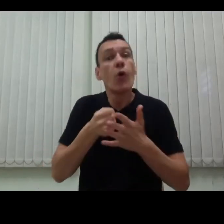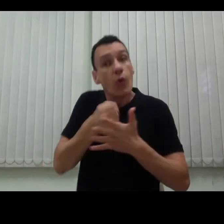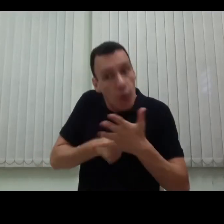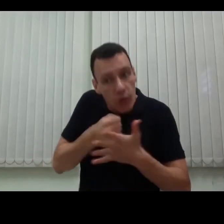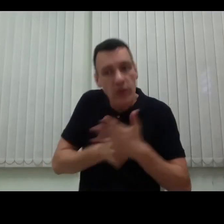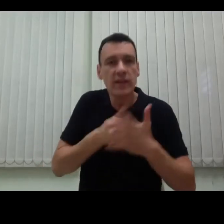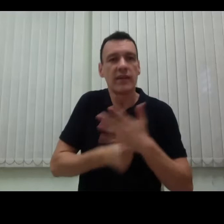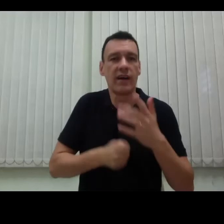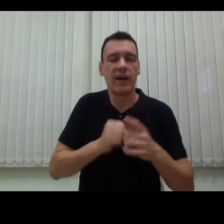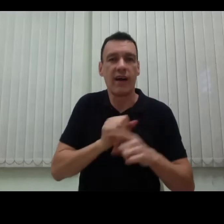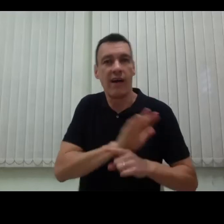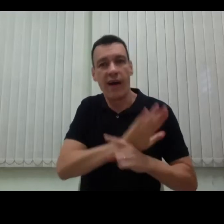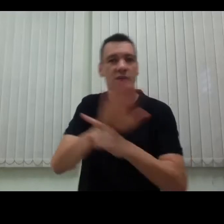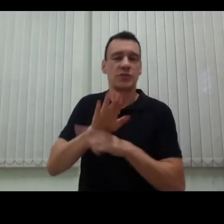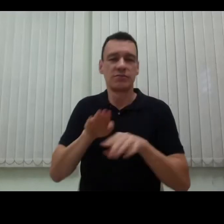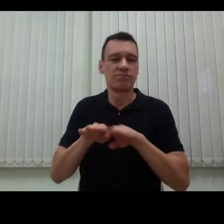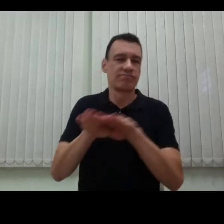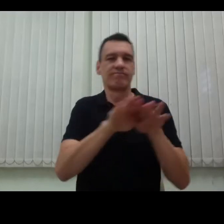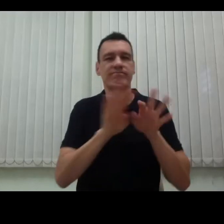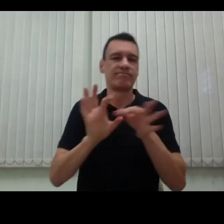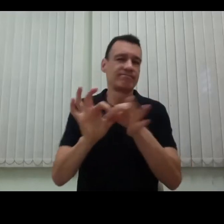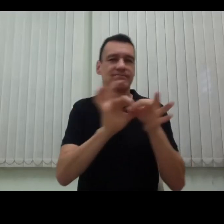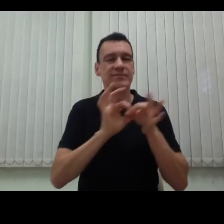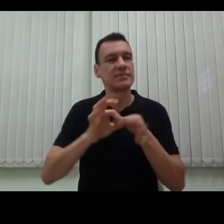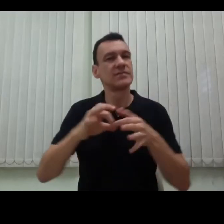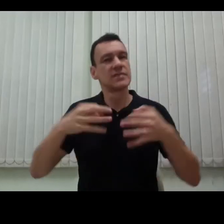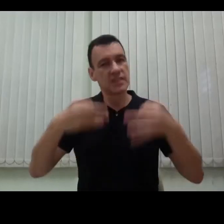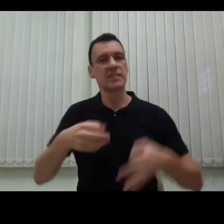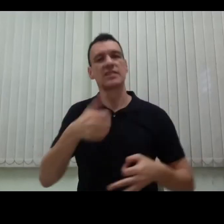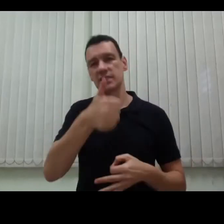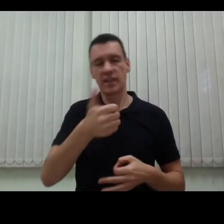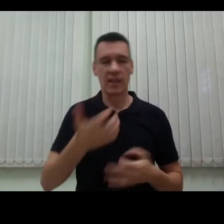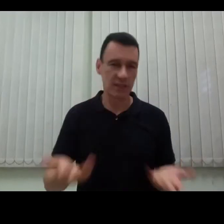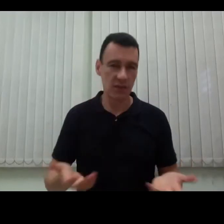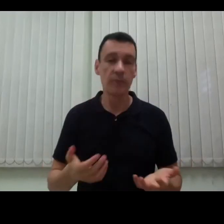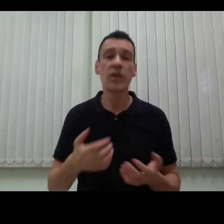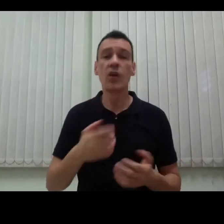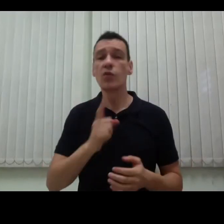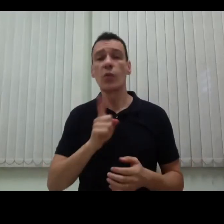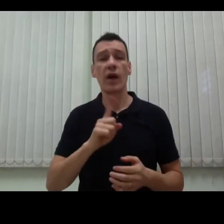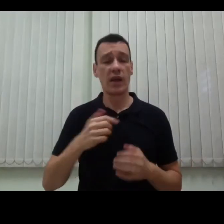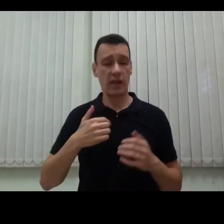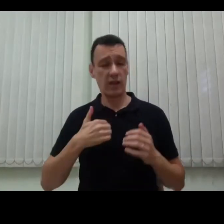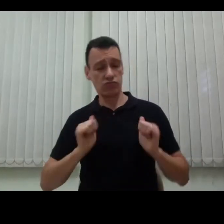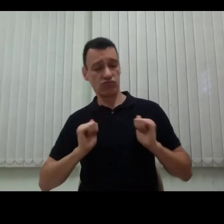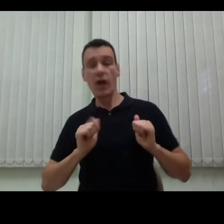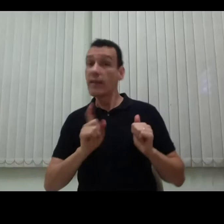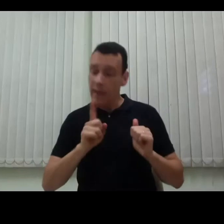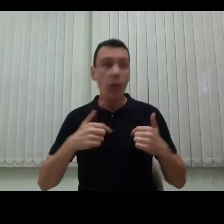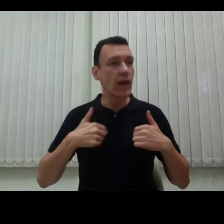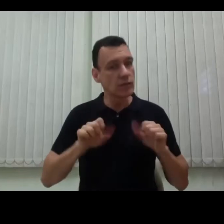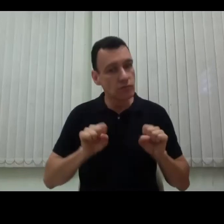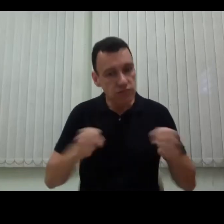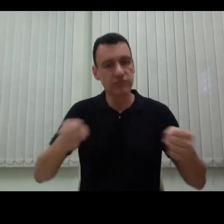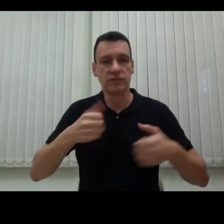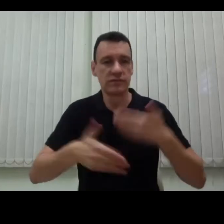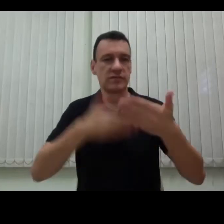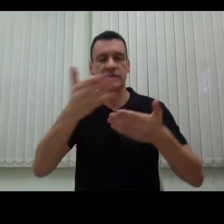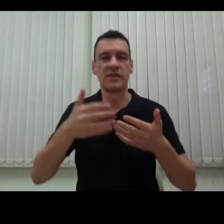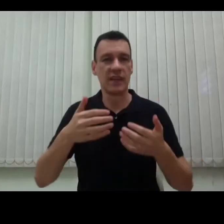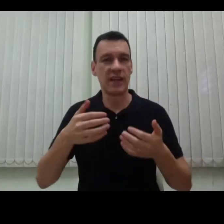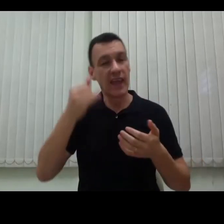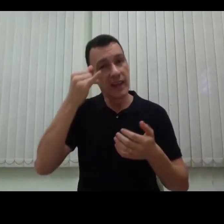racismo na nossa ação cotidiana, a gente tem que atuar para uma formação antirracista, né? Para